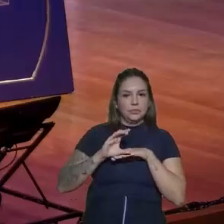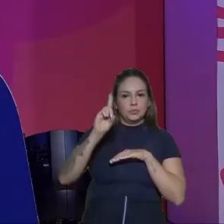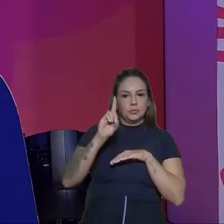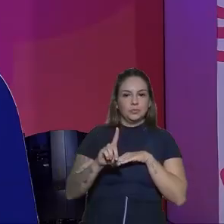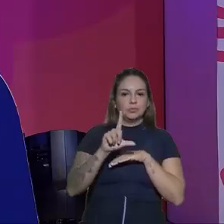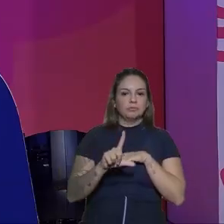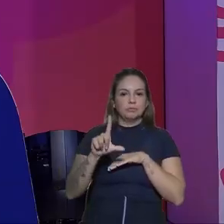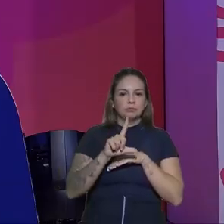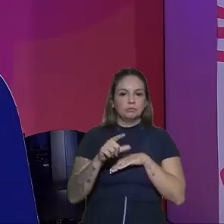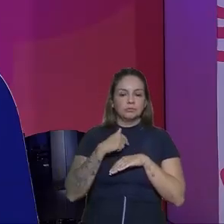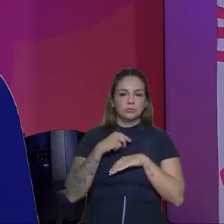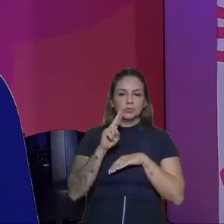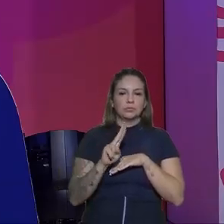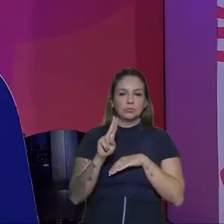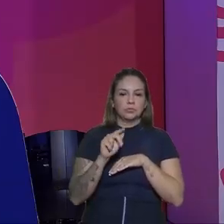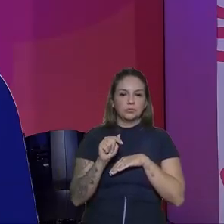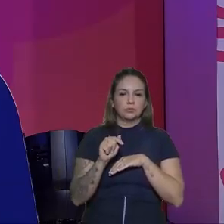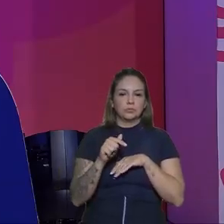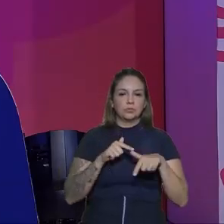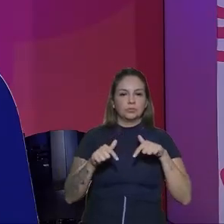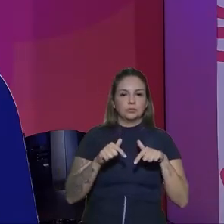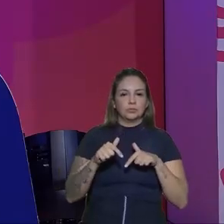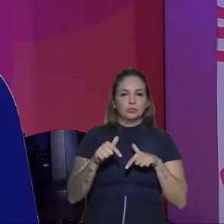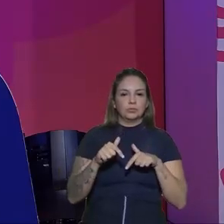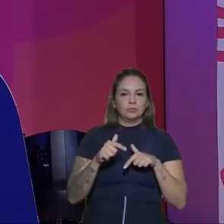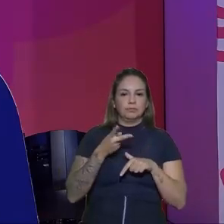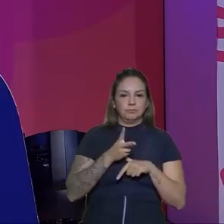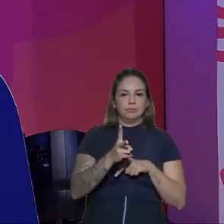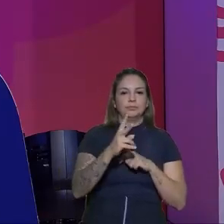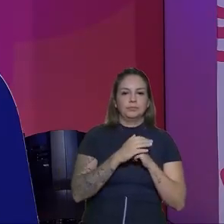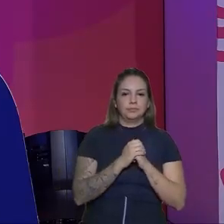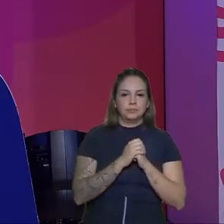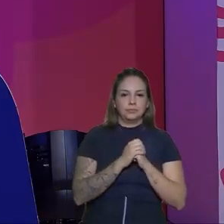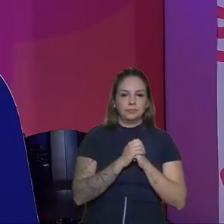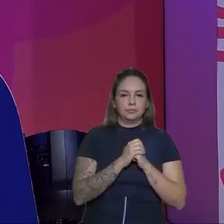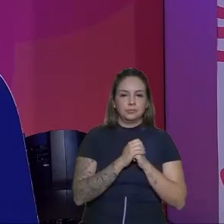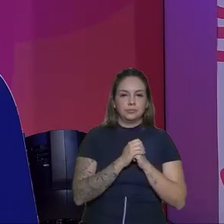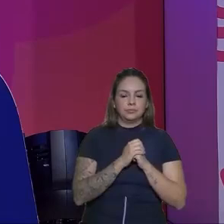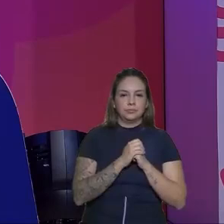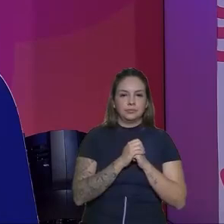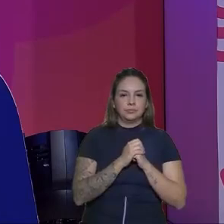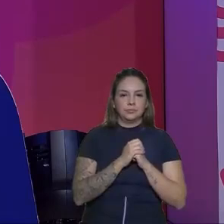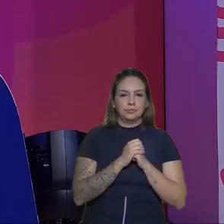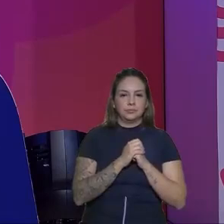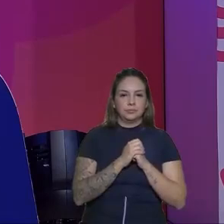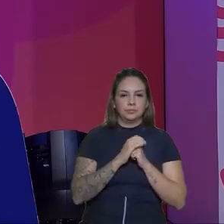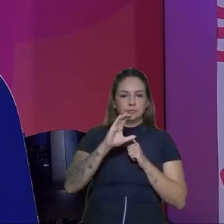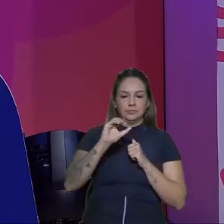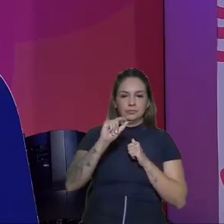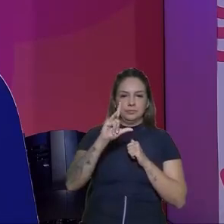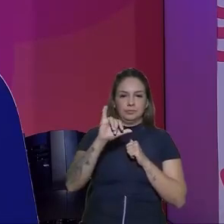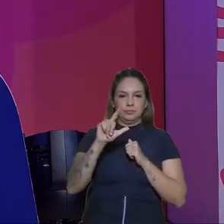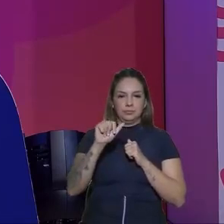e Literatura, eu uso o trabalho da Cidinha desde sempre, né? A Cidinha sabe disso. E a